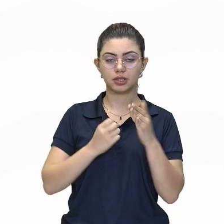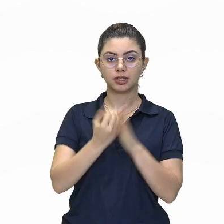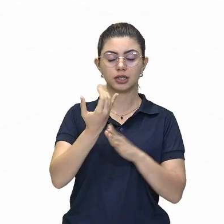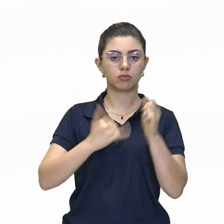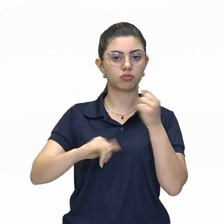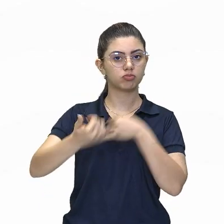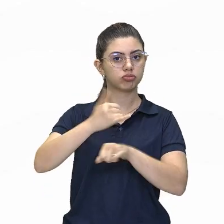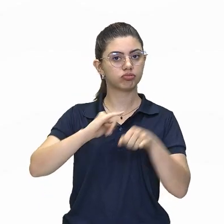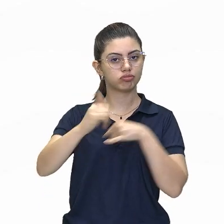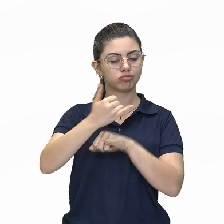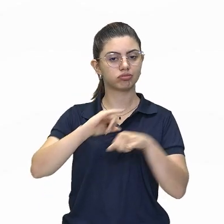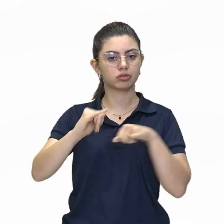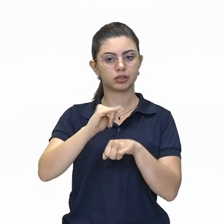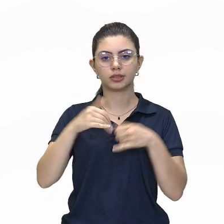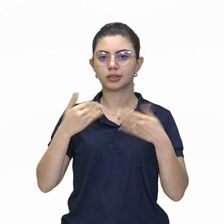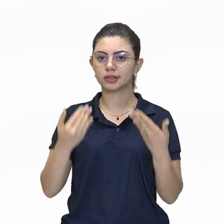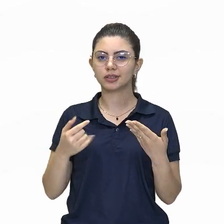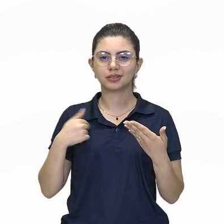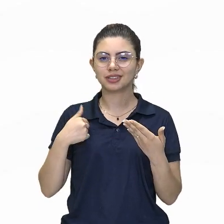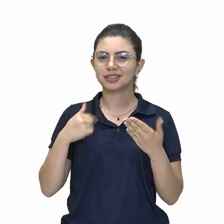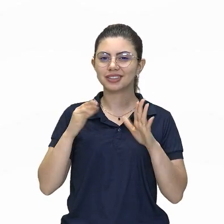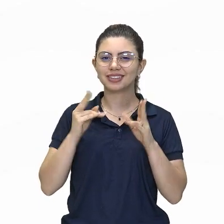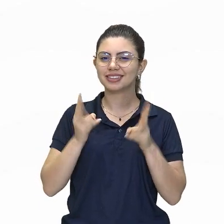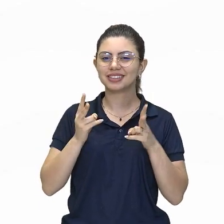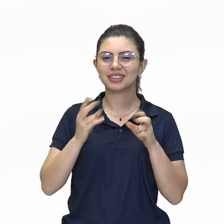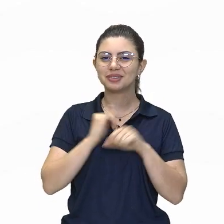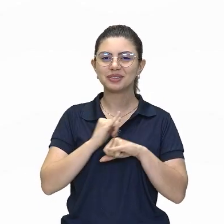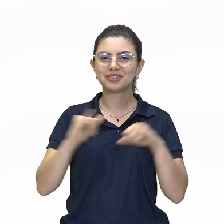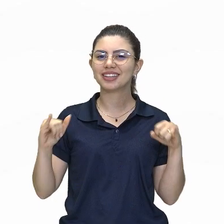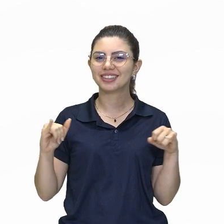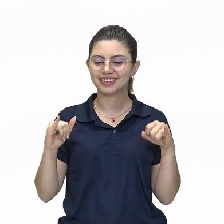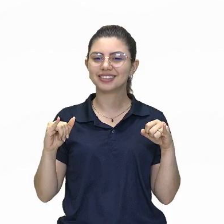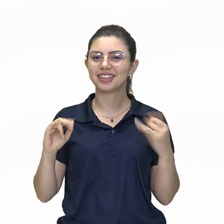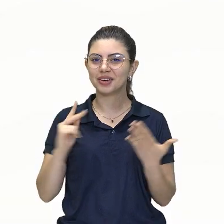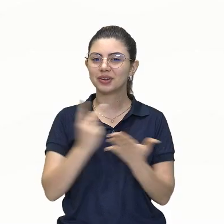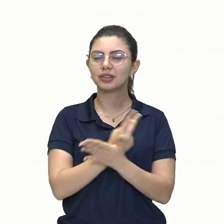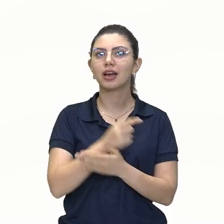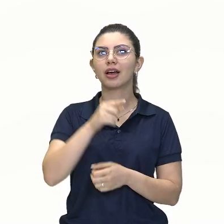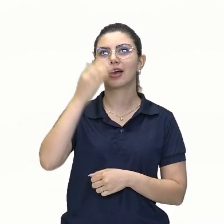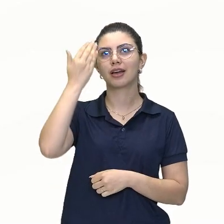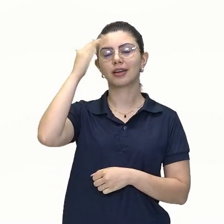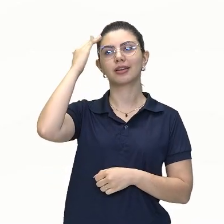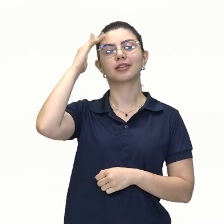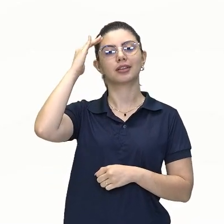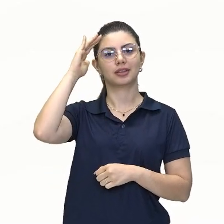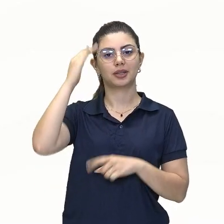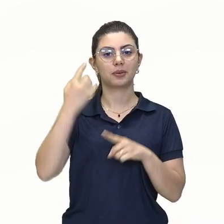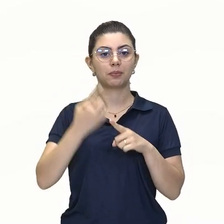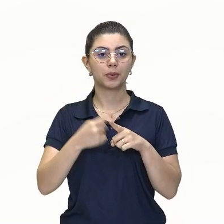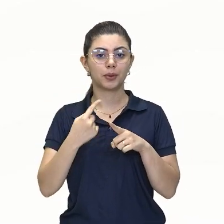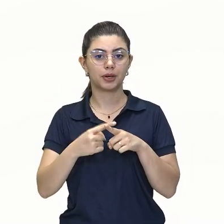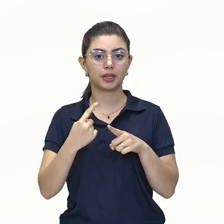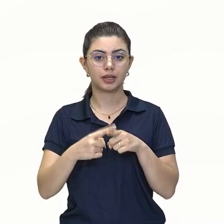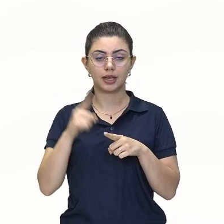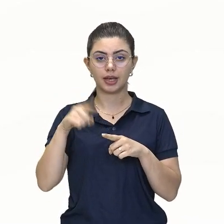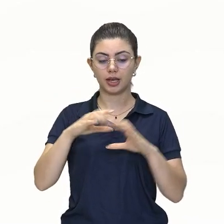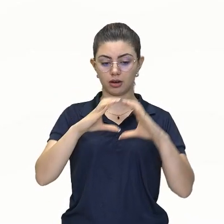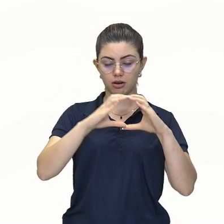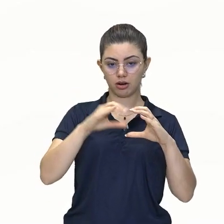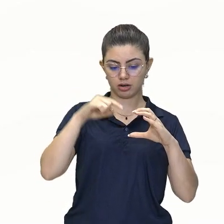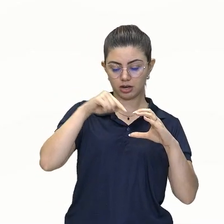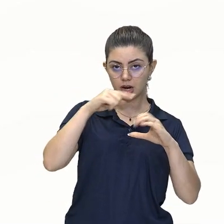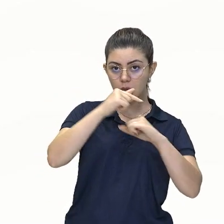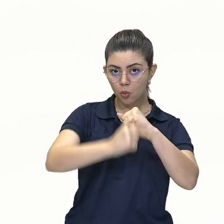e a gente está sempre repetindo aí para você essa situação, né, para que você entenda que é essa divisão do átomo que